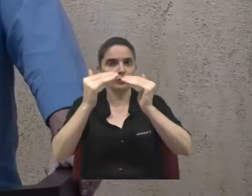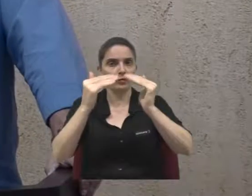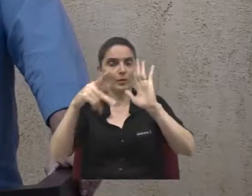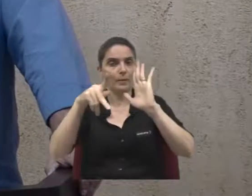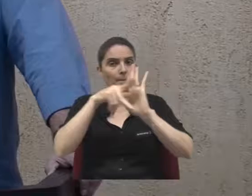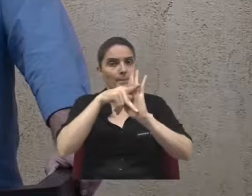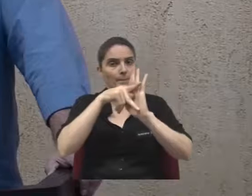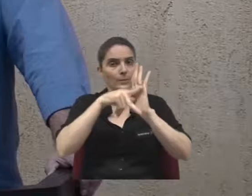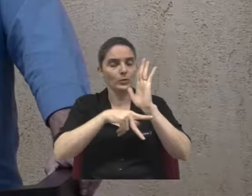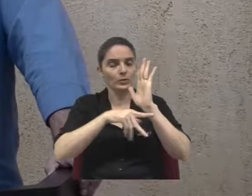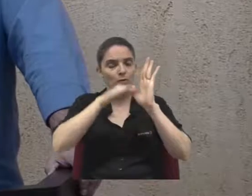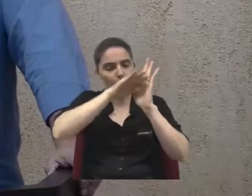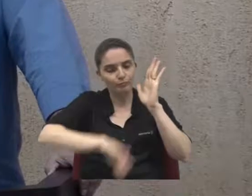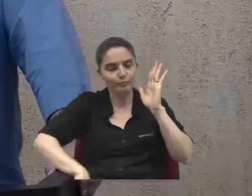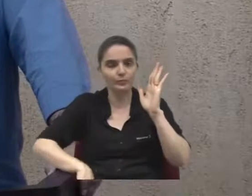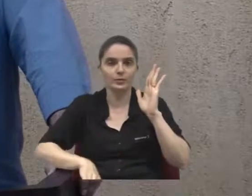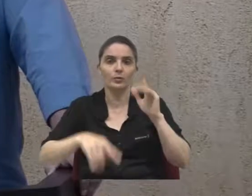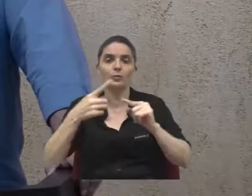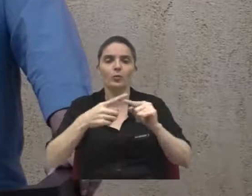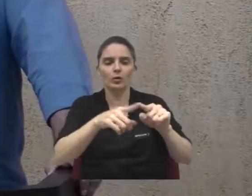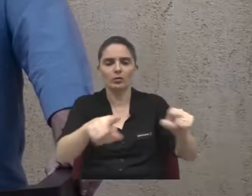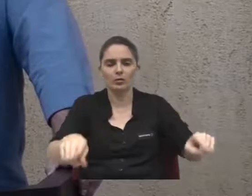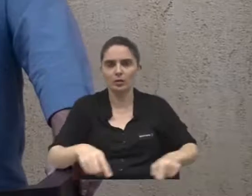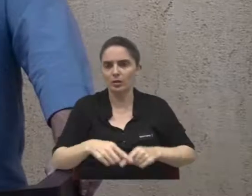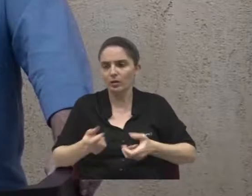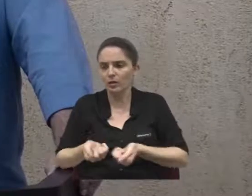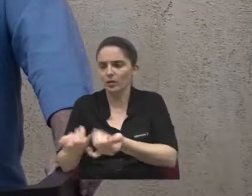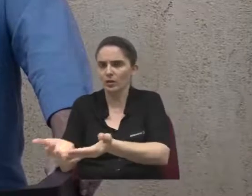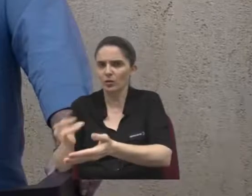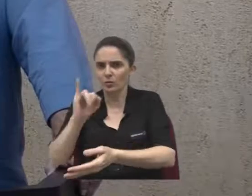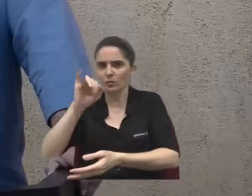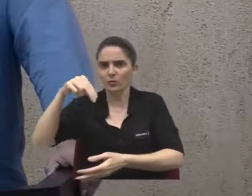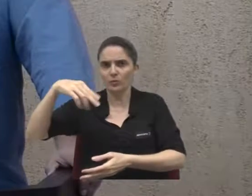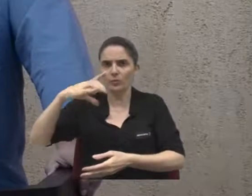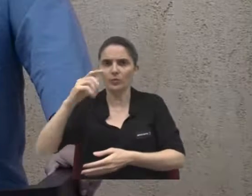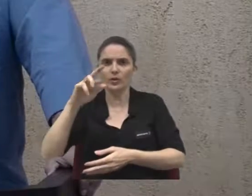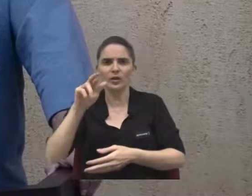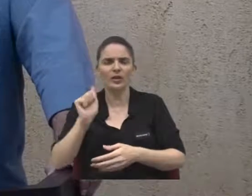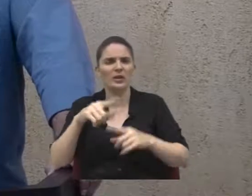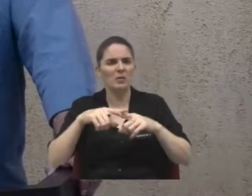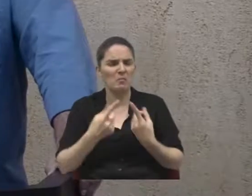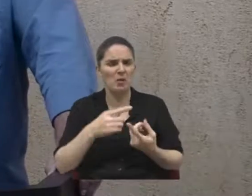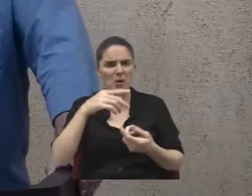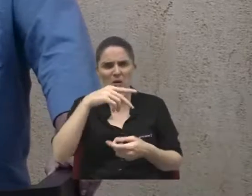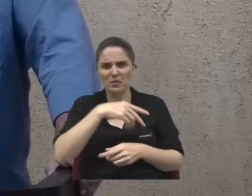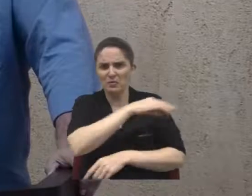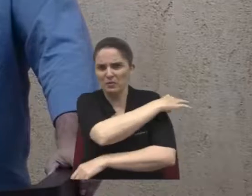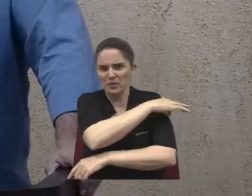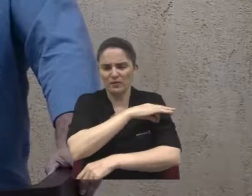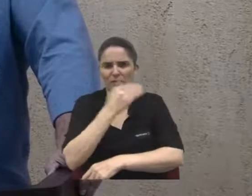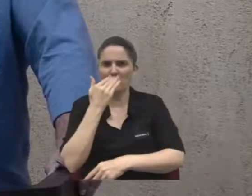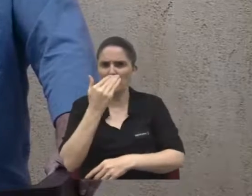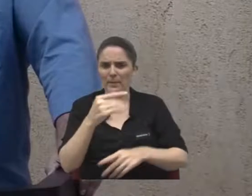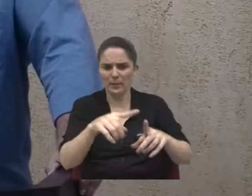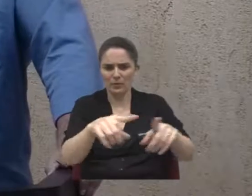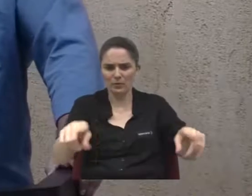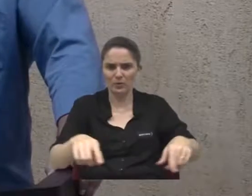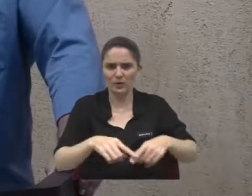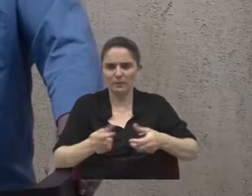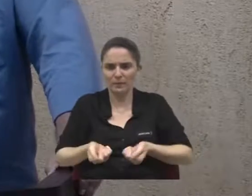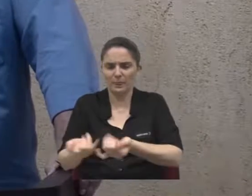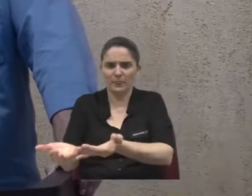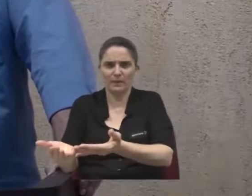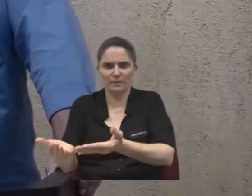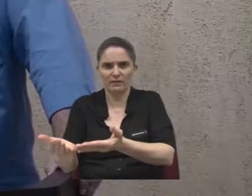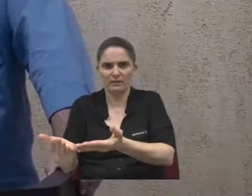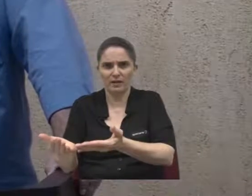INCRA. Ele vai e negocia para o Movimento Sem Terra uma área que é improdutiva, uma área que